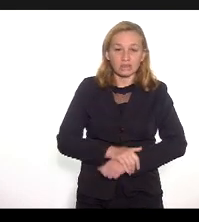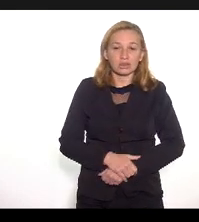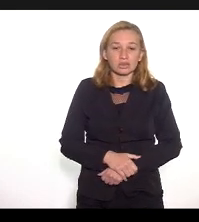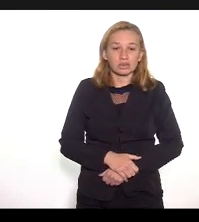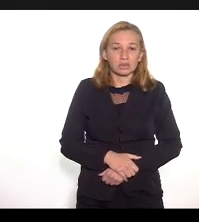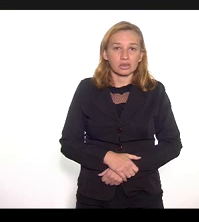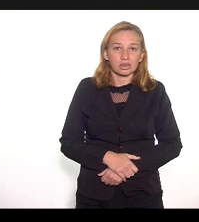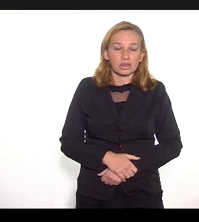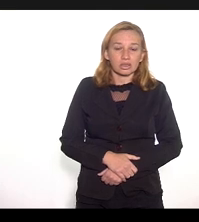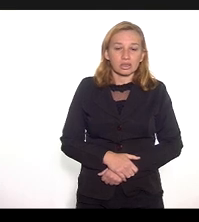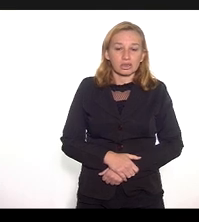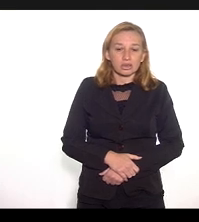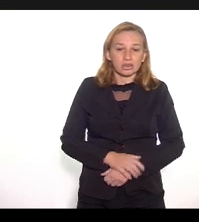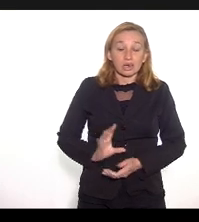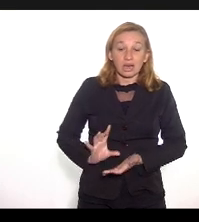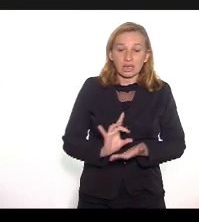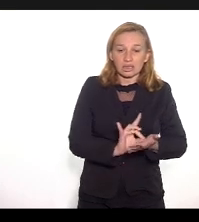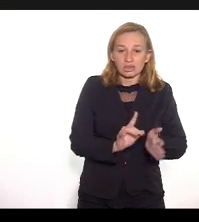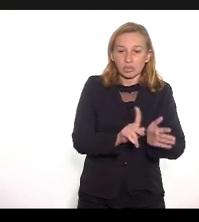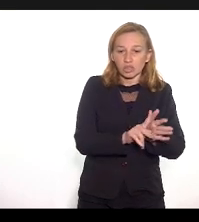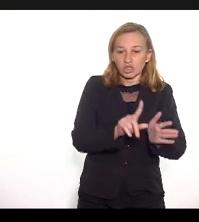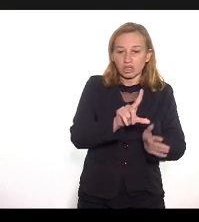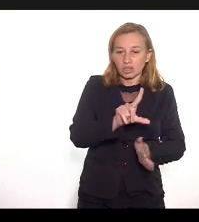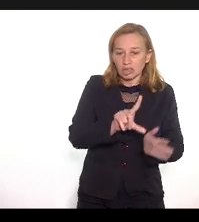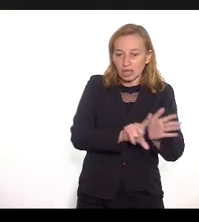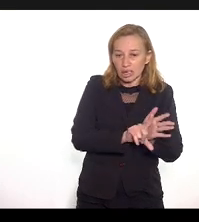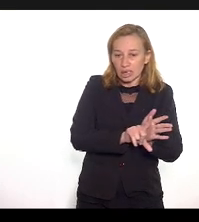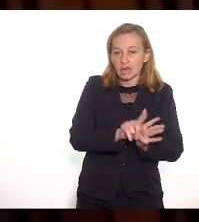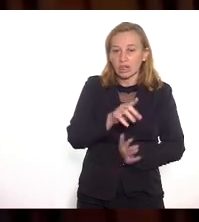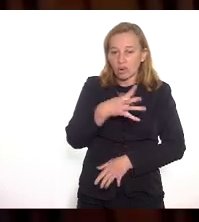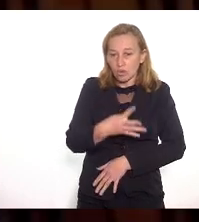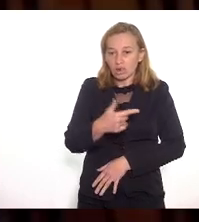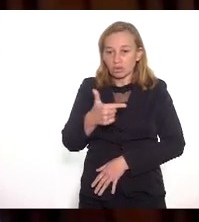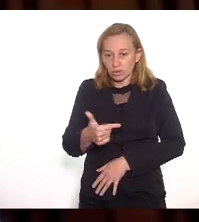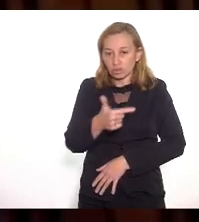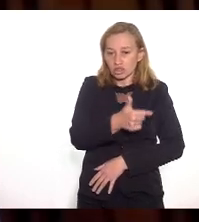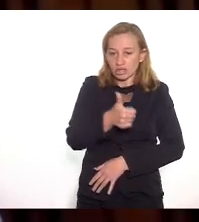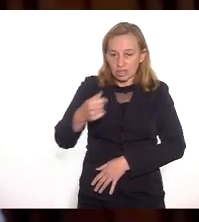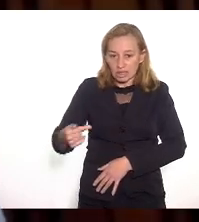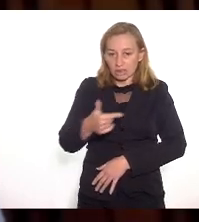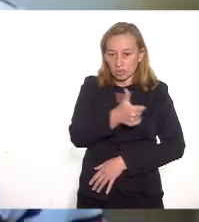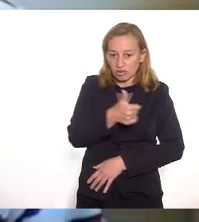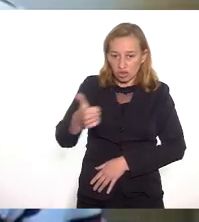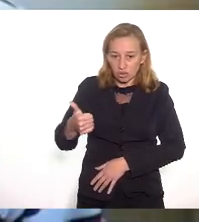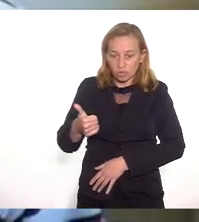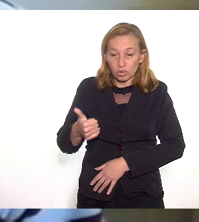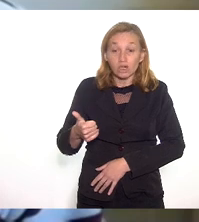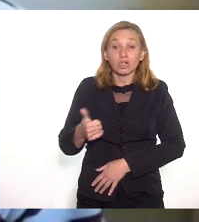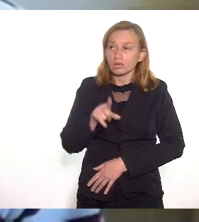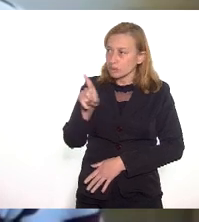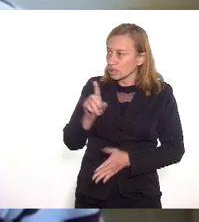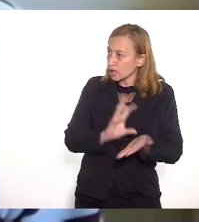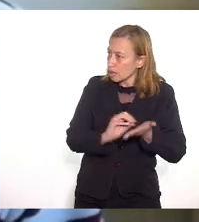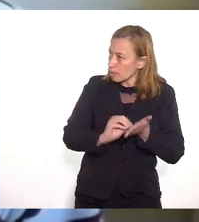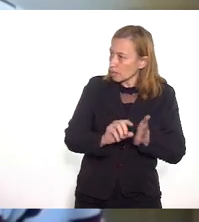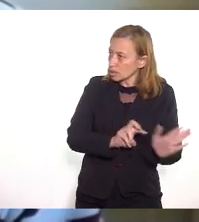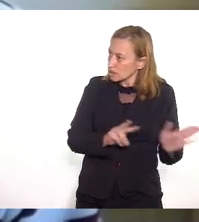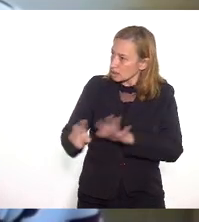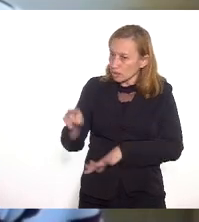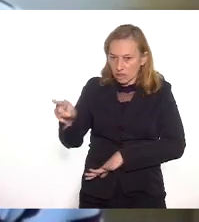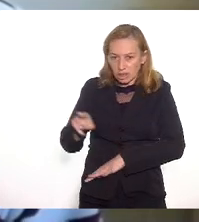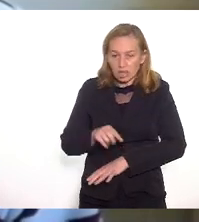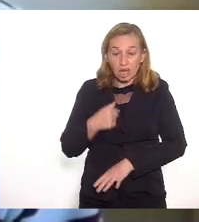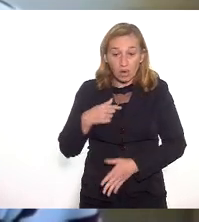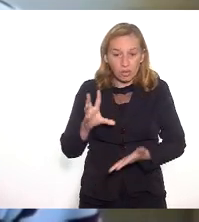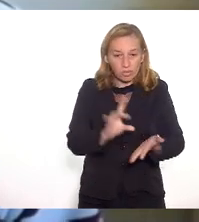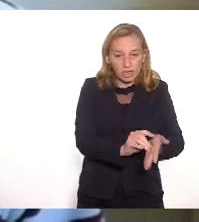O parecer é pela anexação ao projeto de lei 4217 de 2021. Inclusive, está na pauta dessa semana,